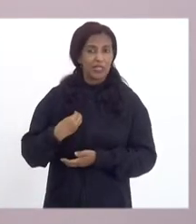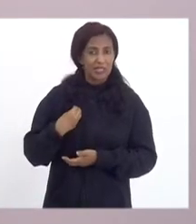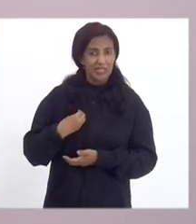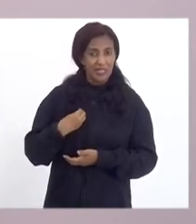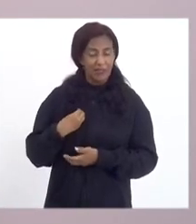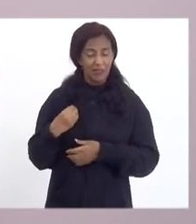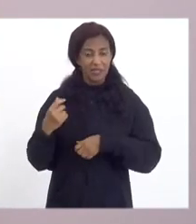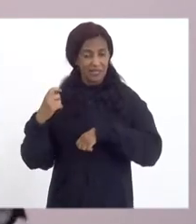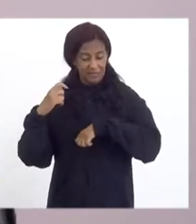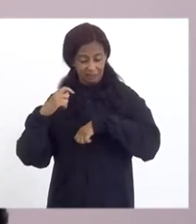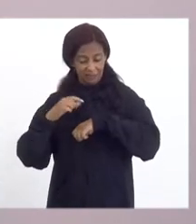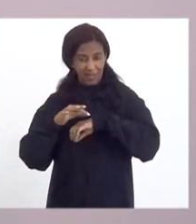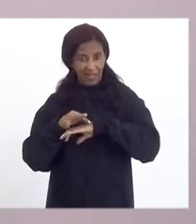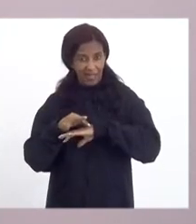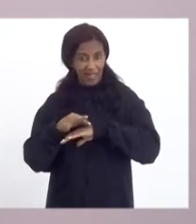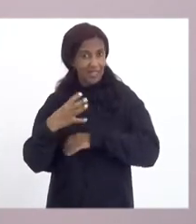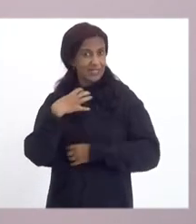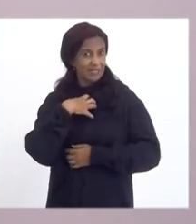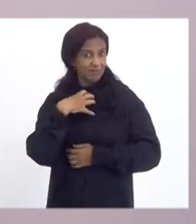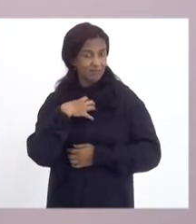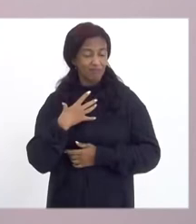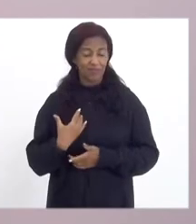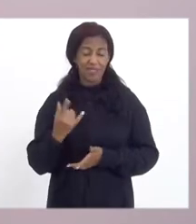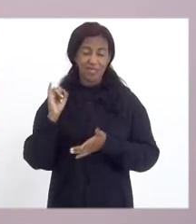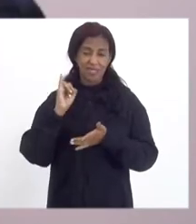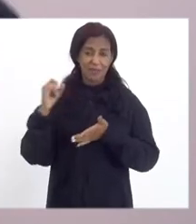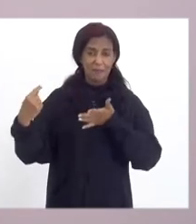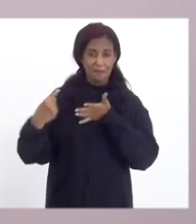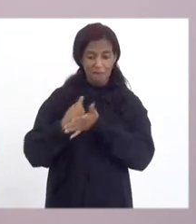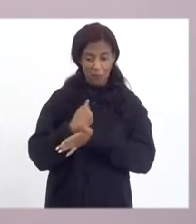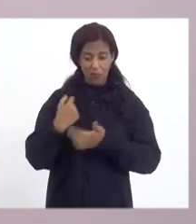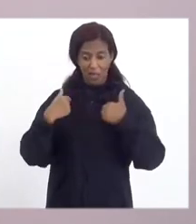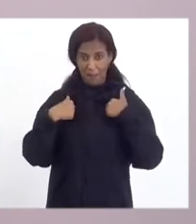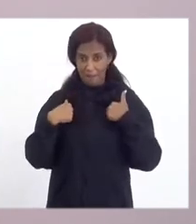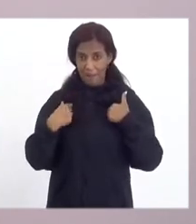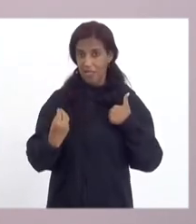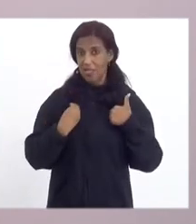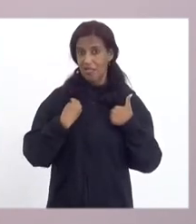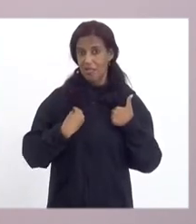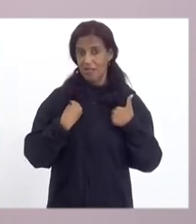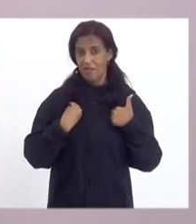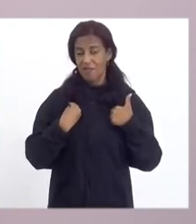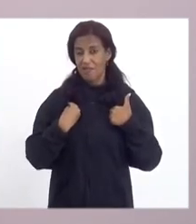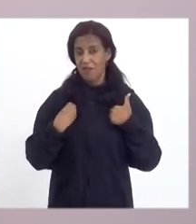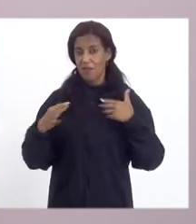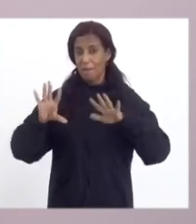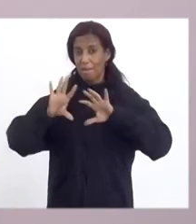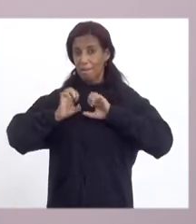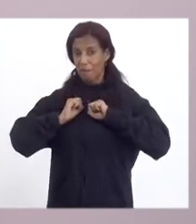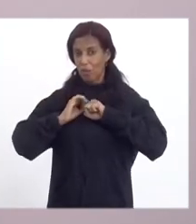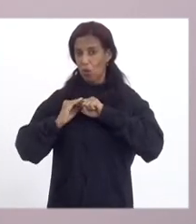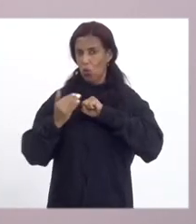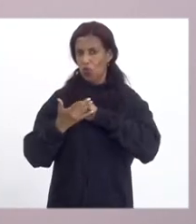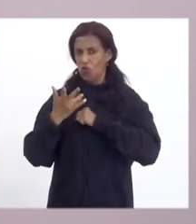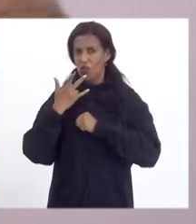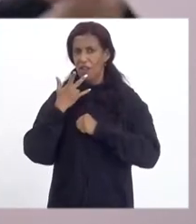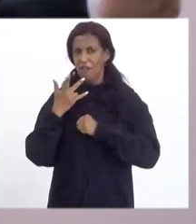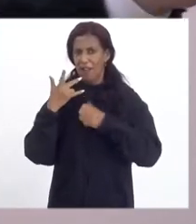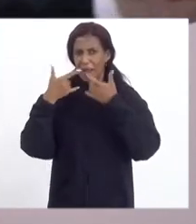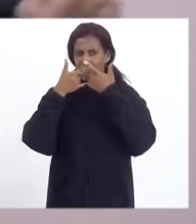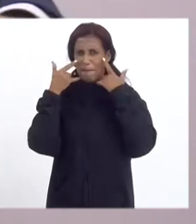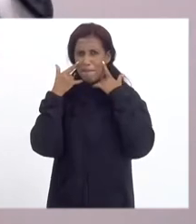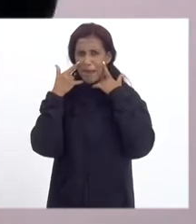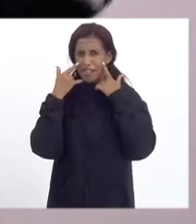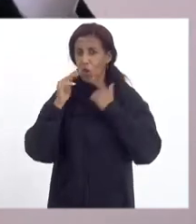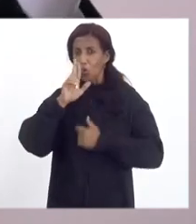na carne aprendendo coisas. Se você me perguntasse a mim, que vivi o que vivi, eu diria, não libera máscara em